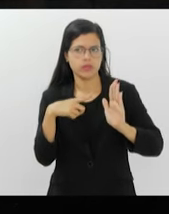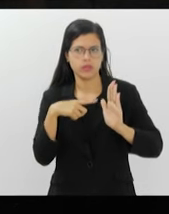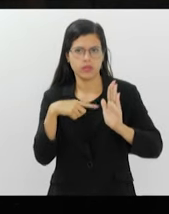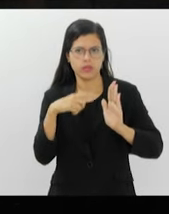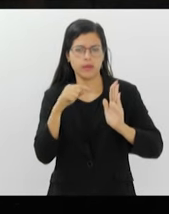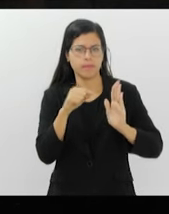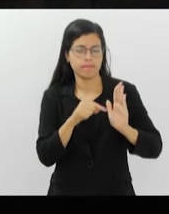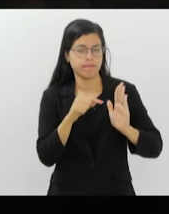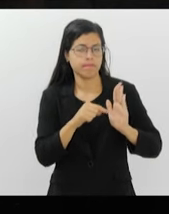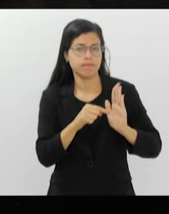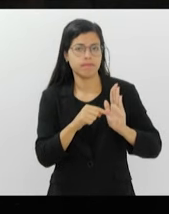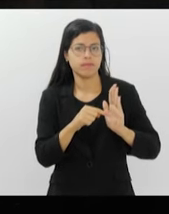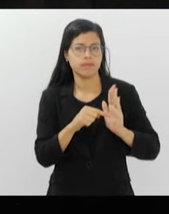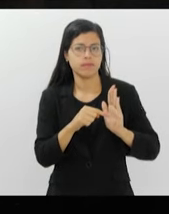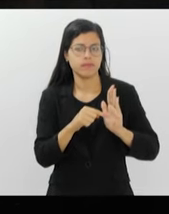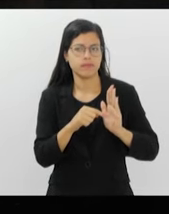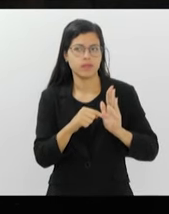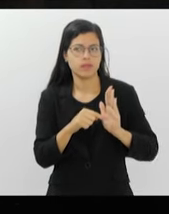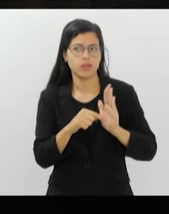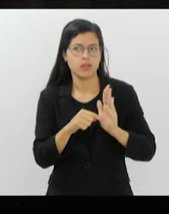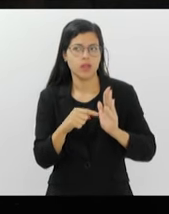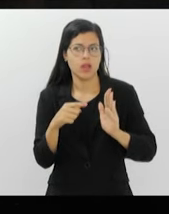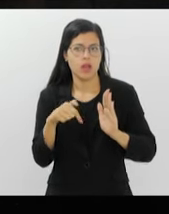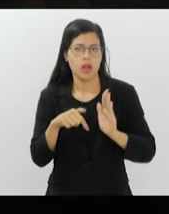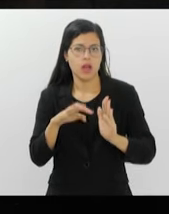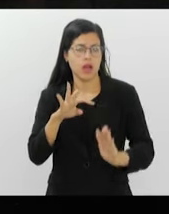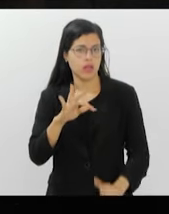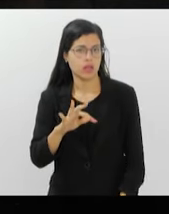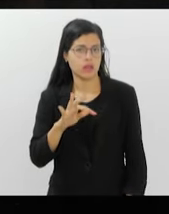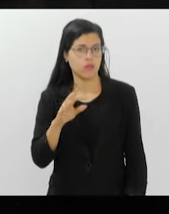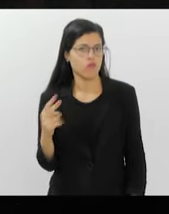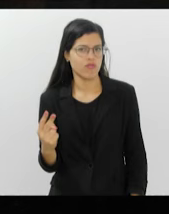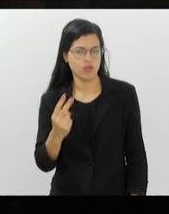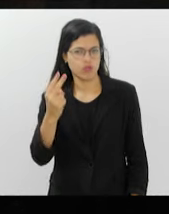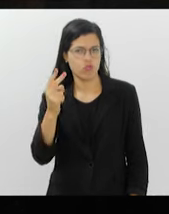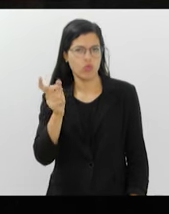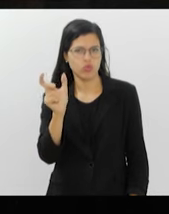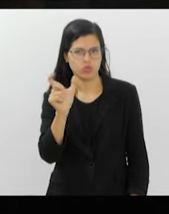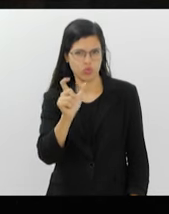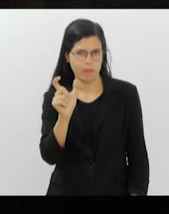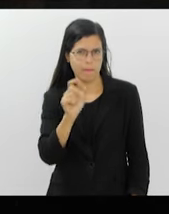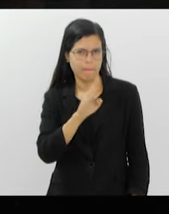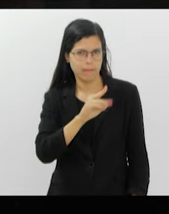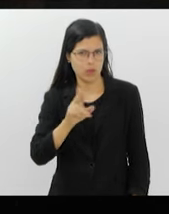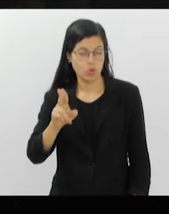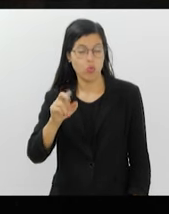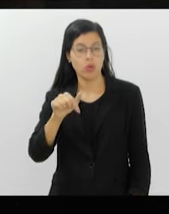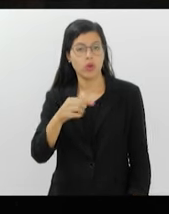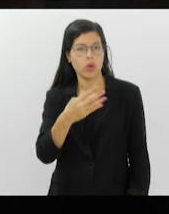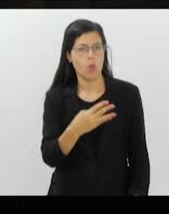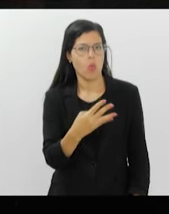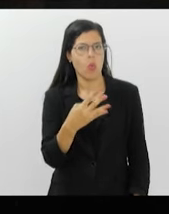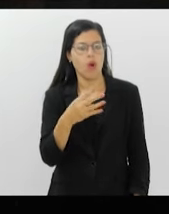correto considerando a tarifa de bilhete único em R